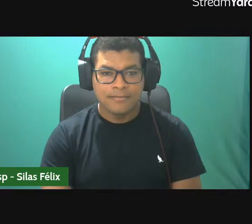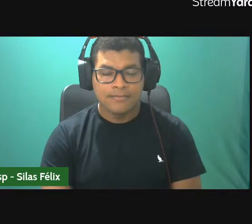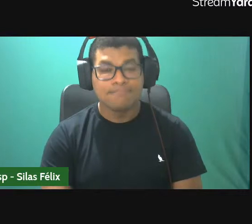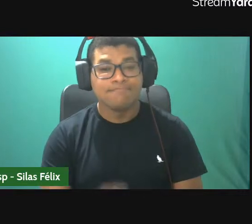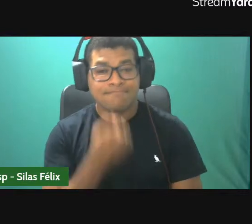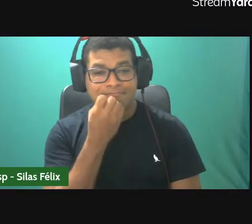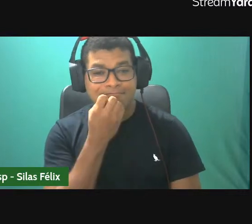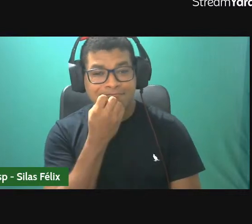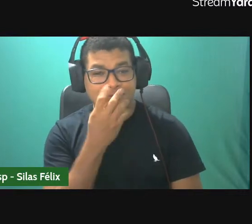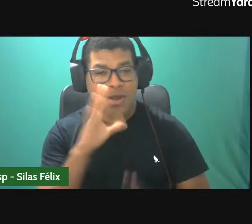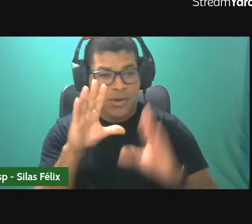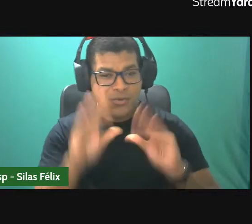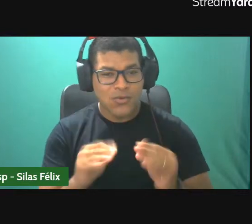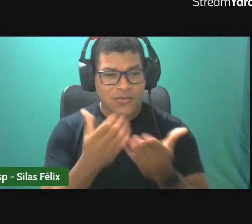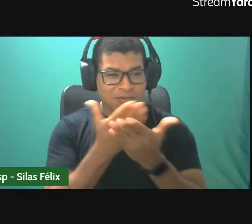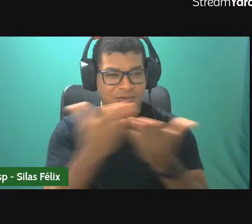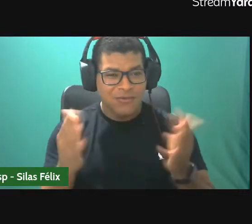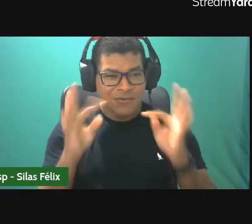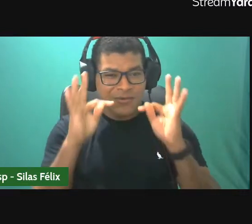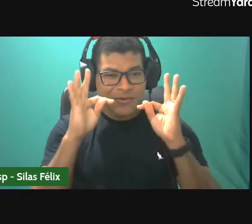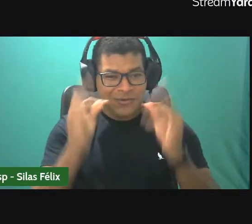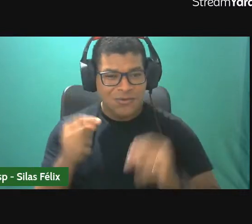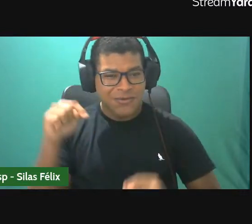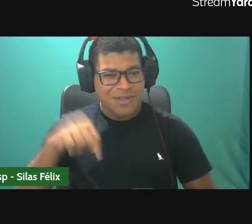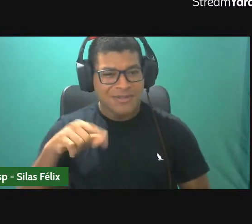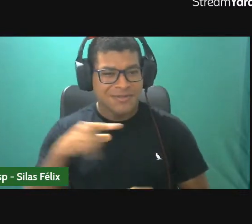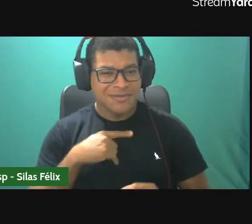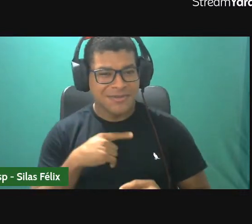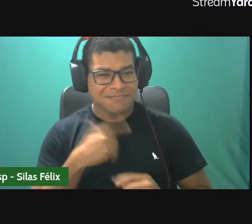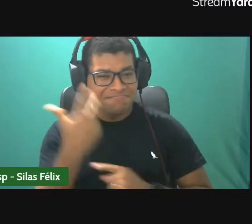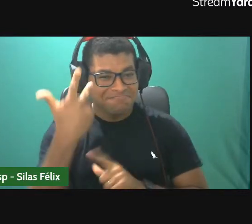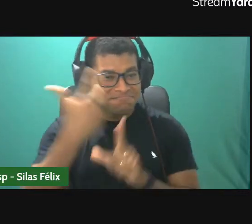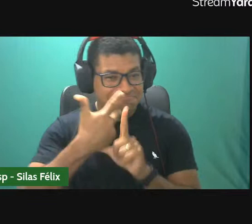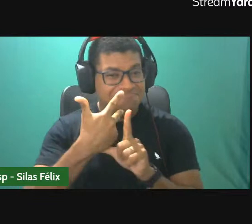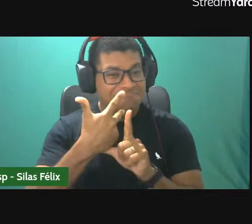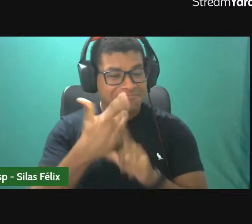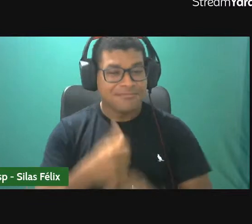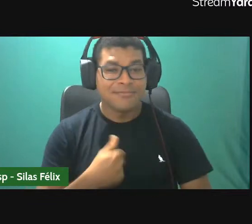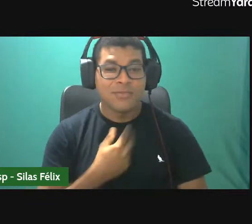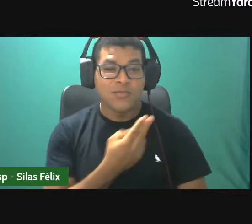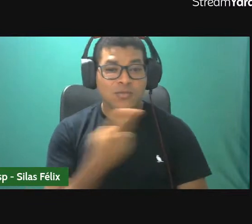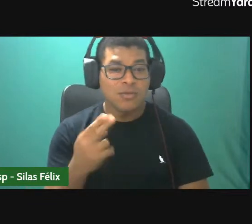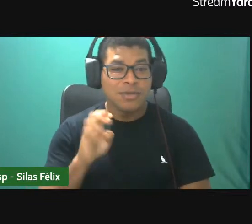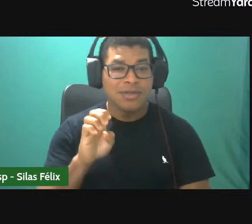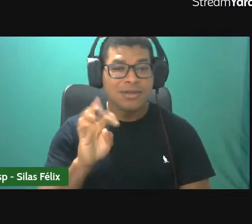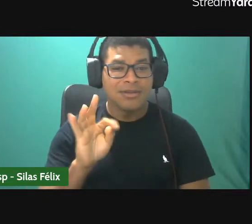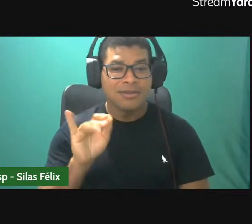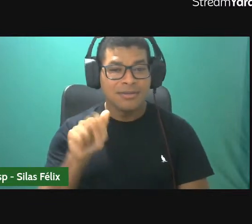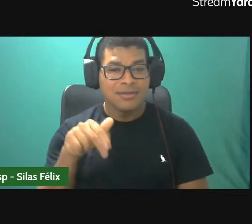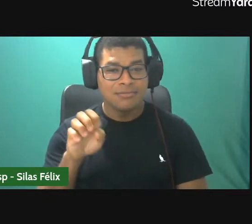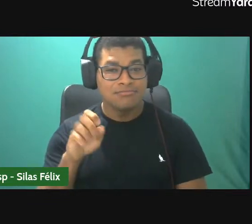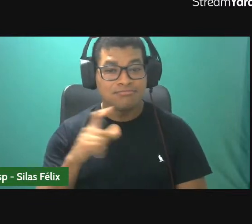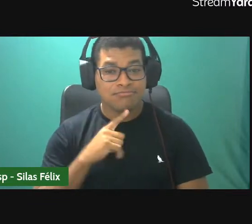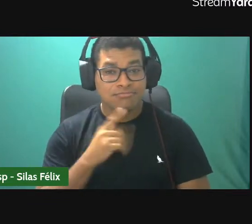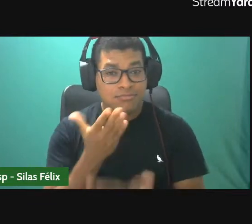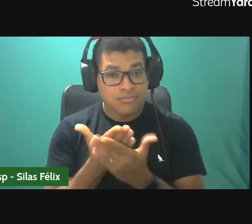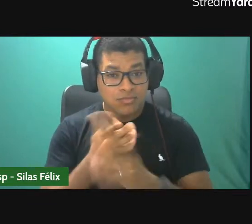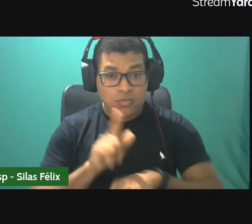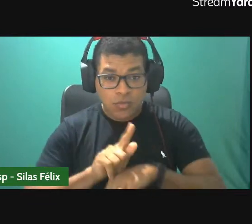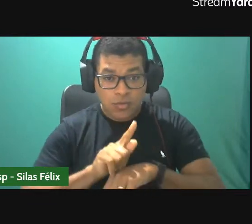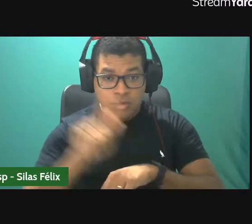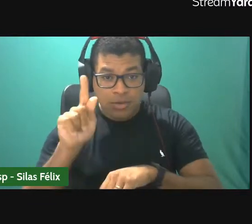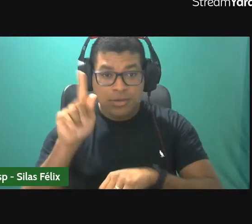Boa noite a todos aqui presentes. Meu nome é Etiane, sou graduanda de